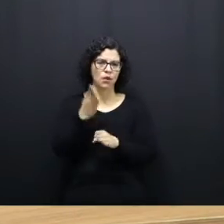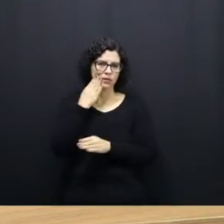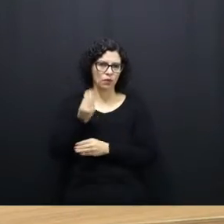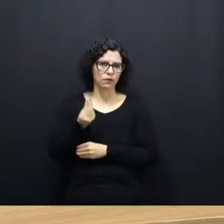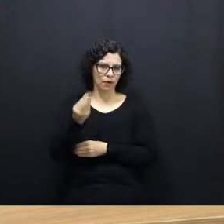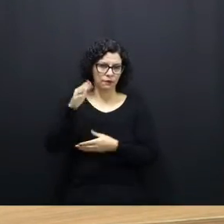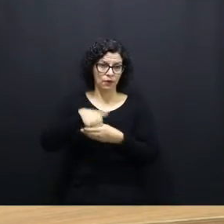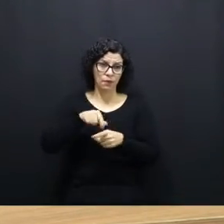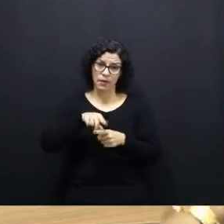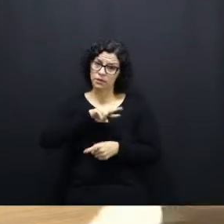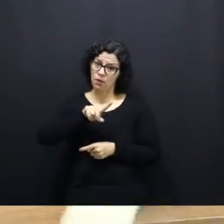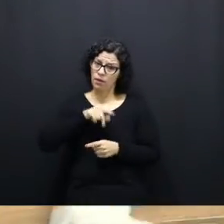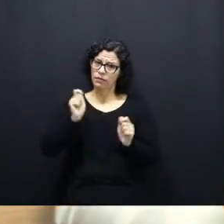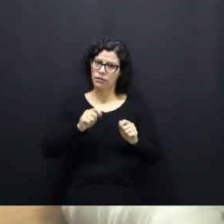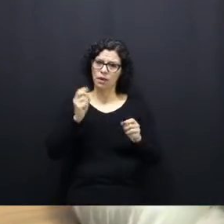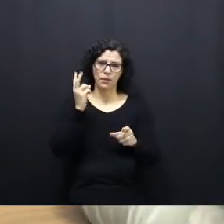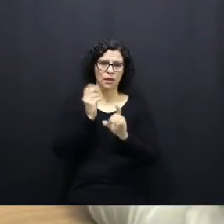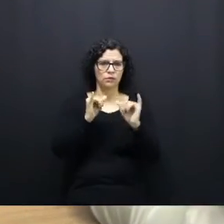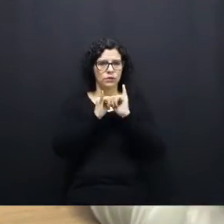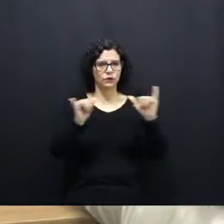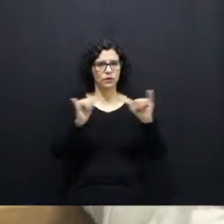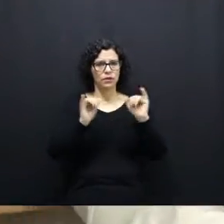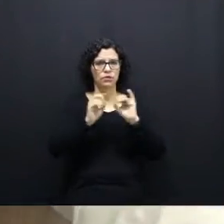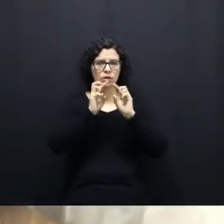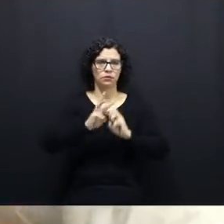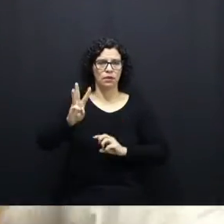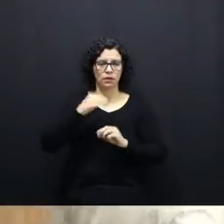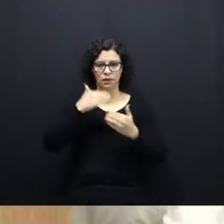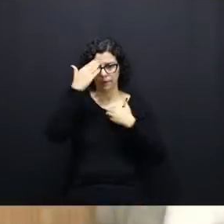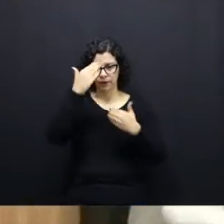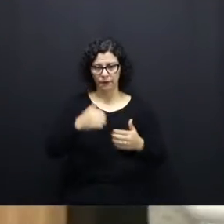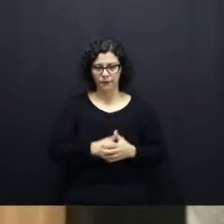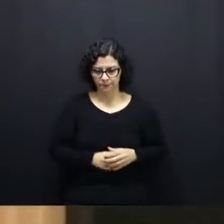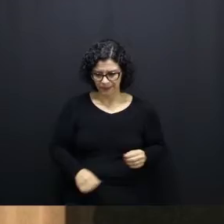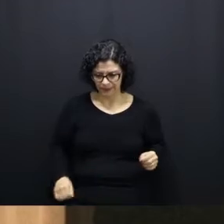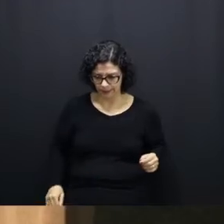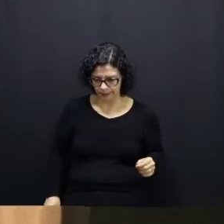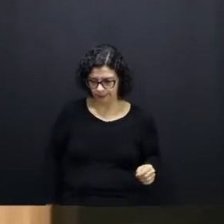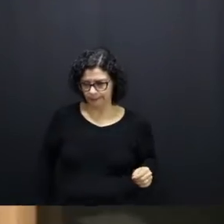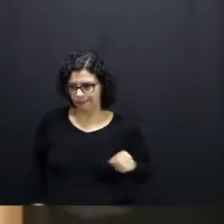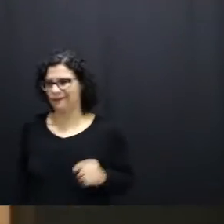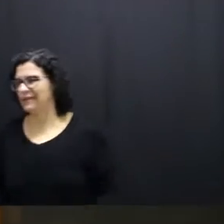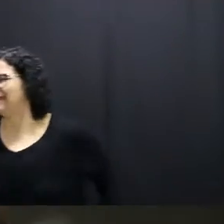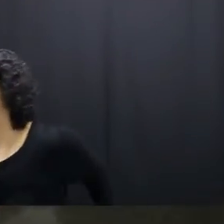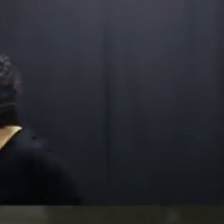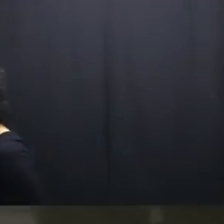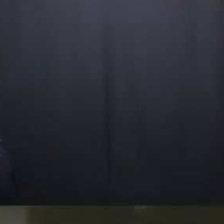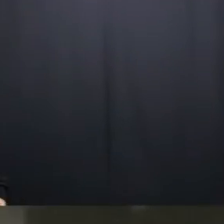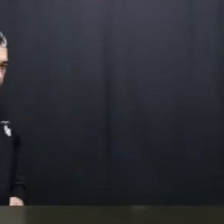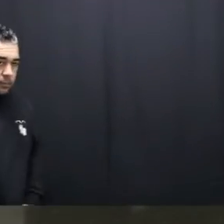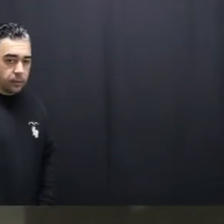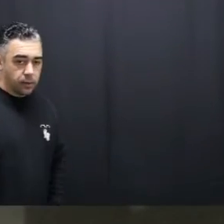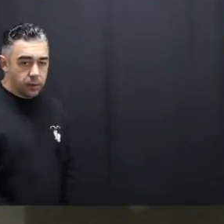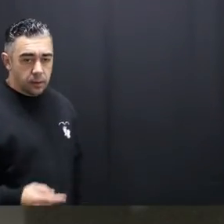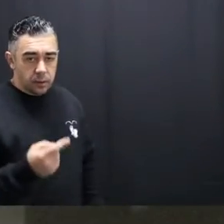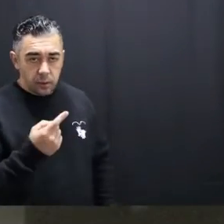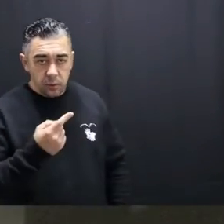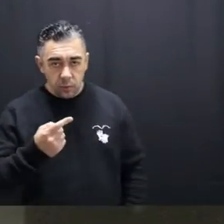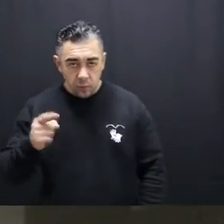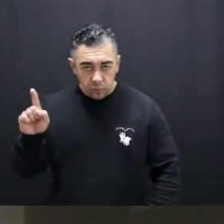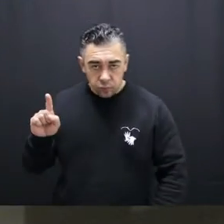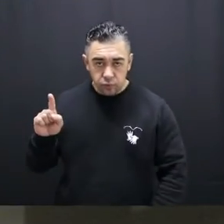o daria mas não é o caso é público obrigada então com a palavra a última escrita nossa discussão então segundo